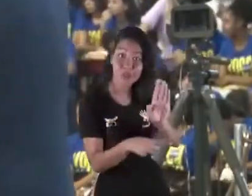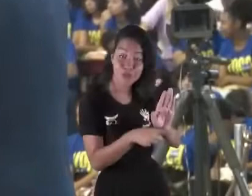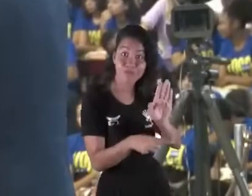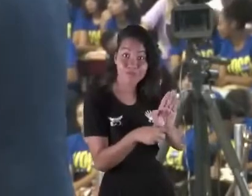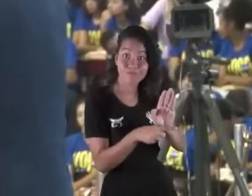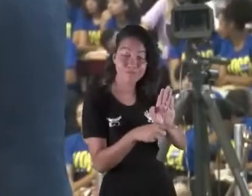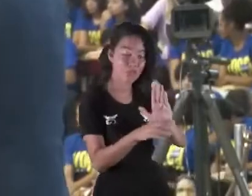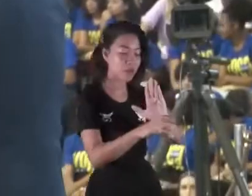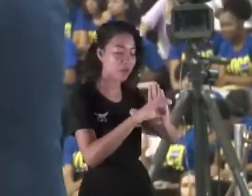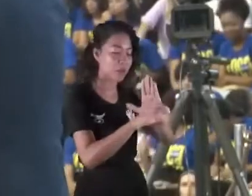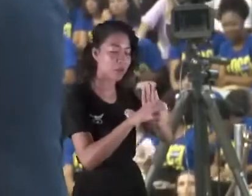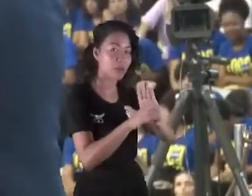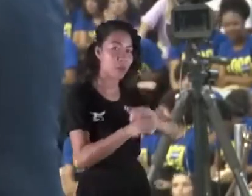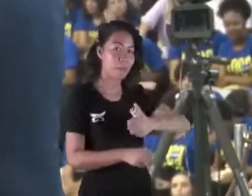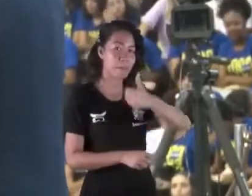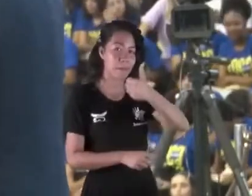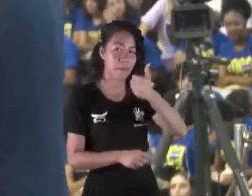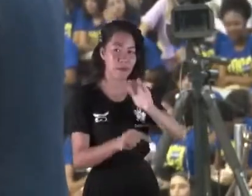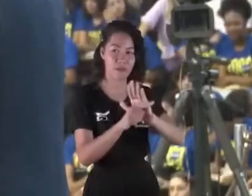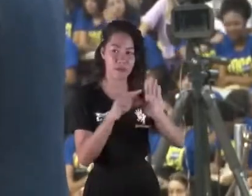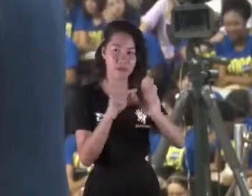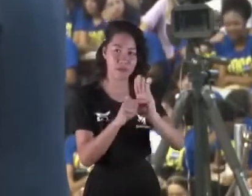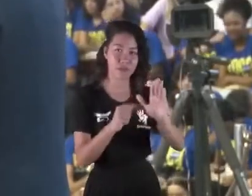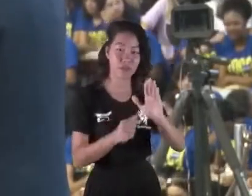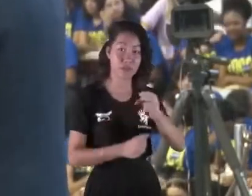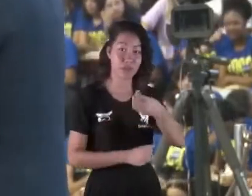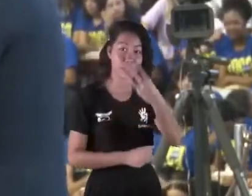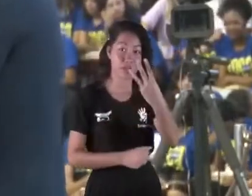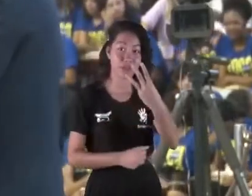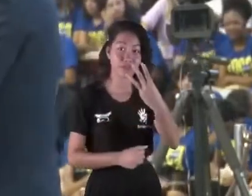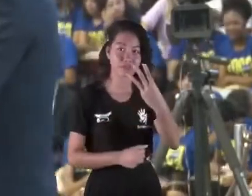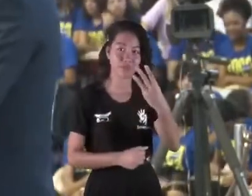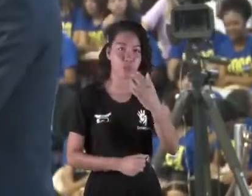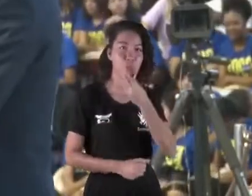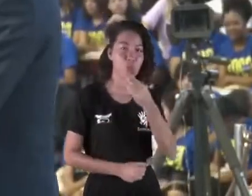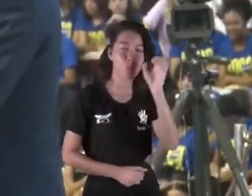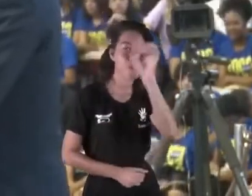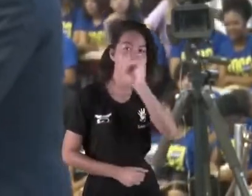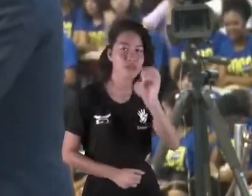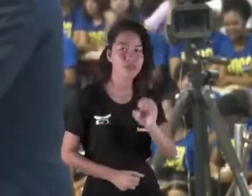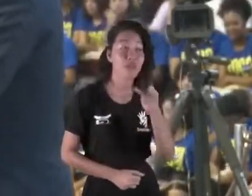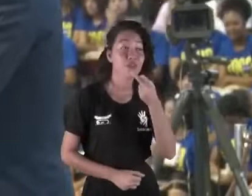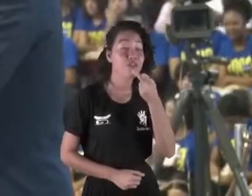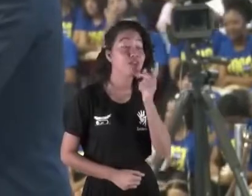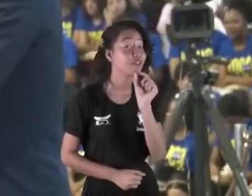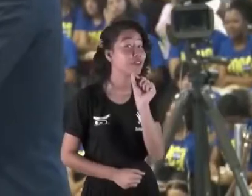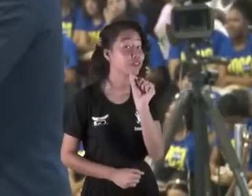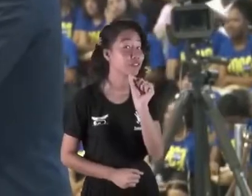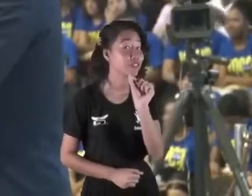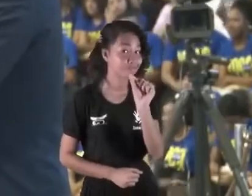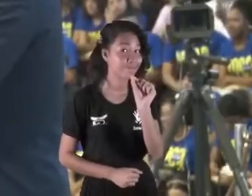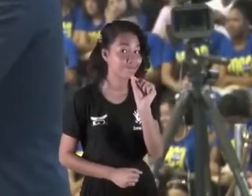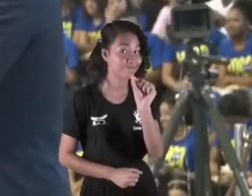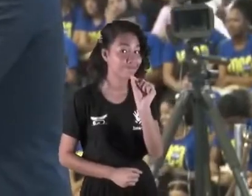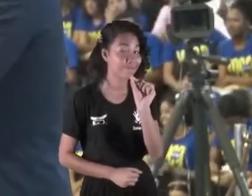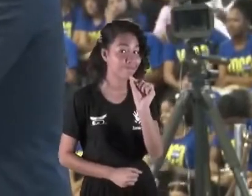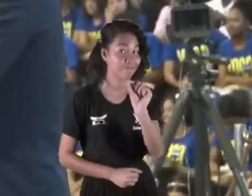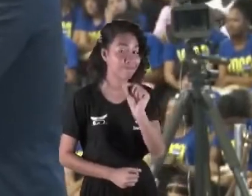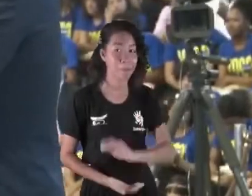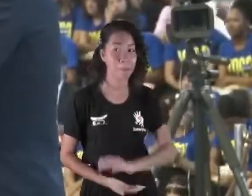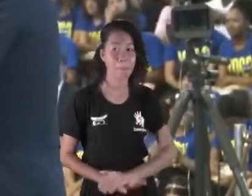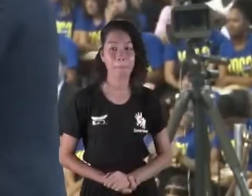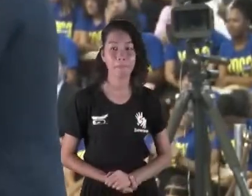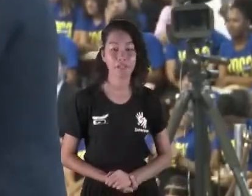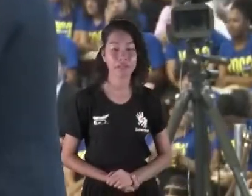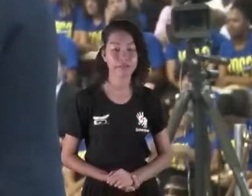1 ao versículo 3, Ezequiel vai nos dizer quando